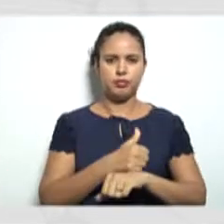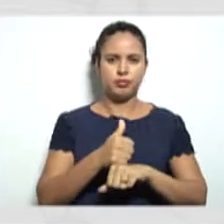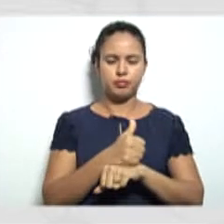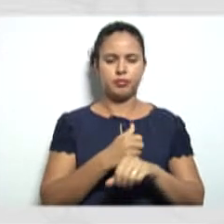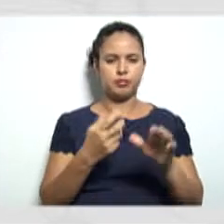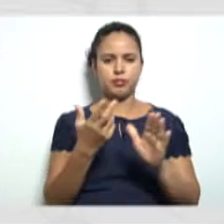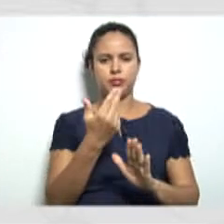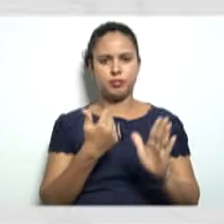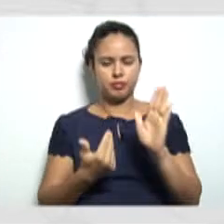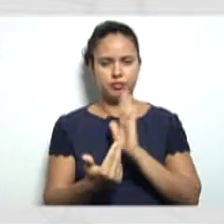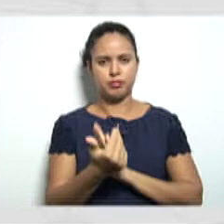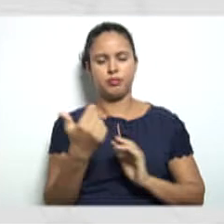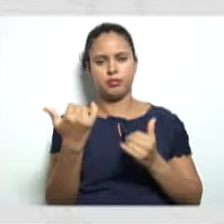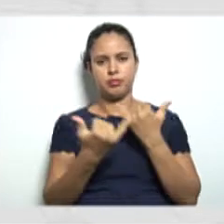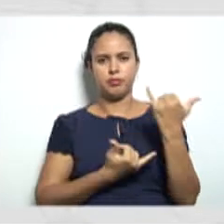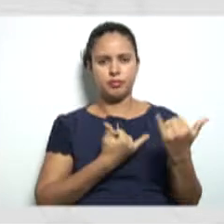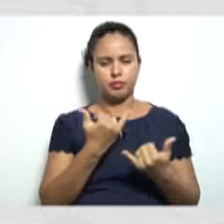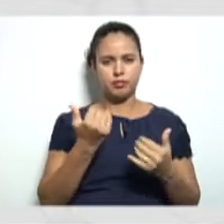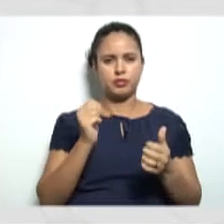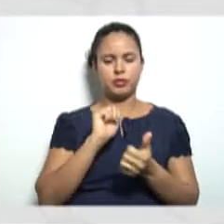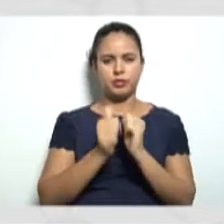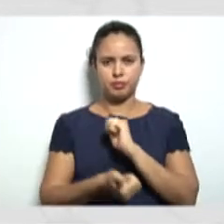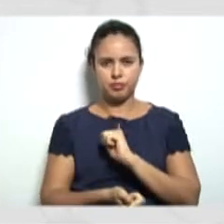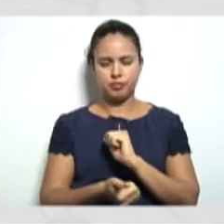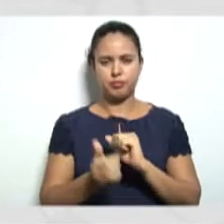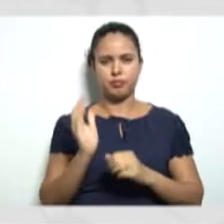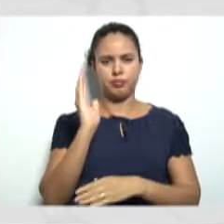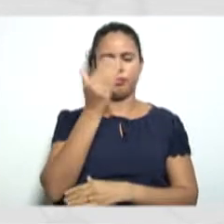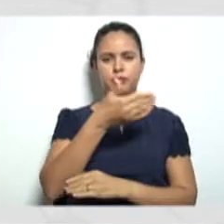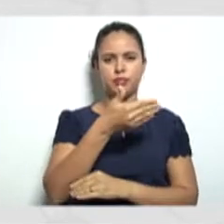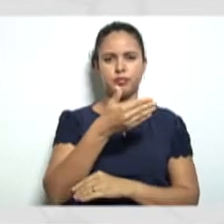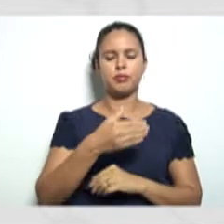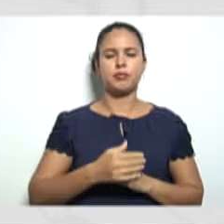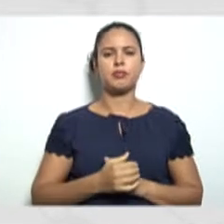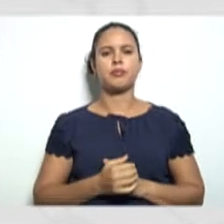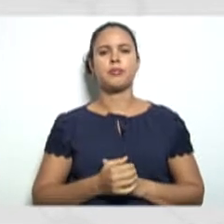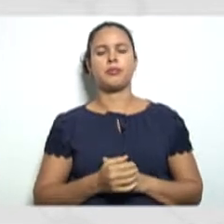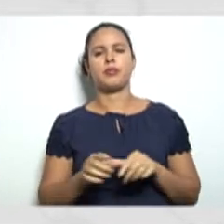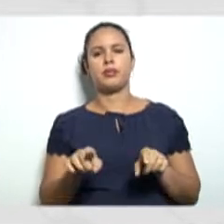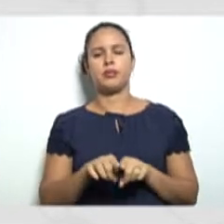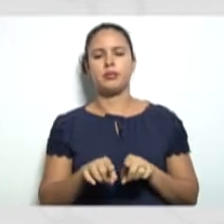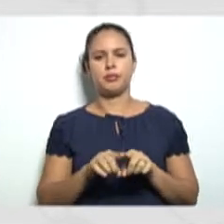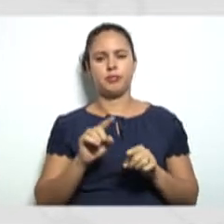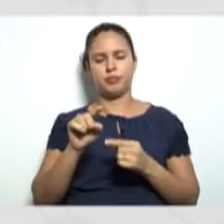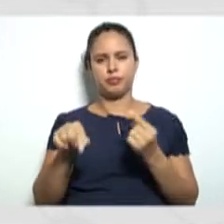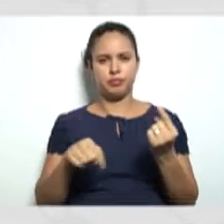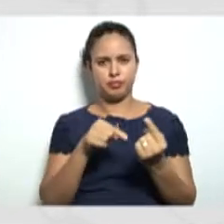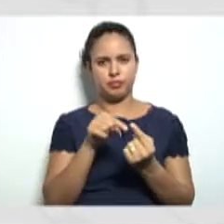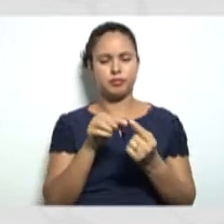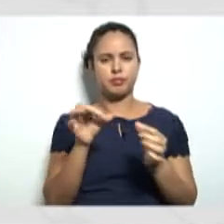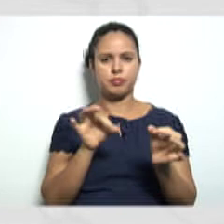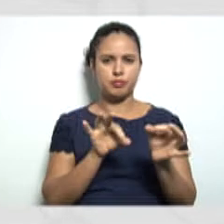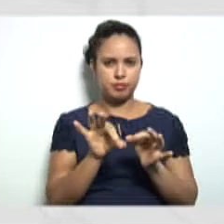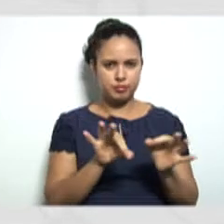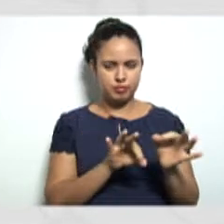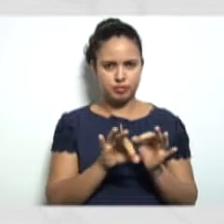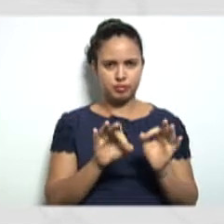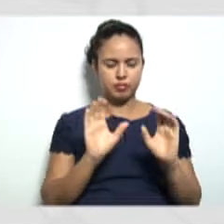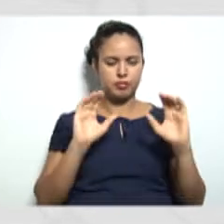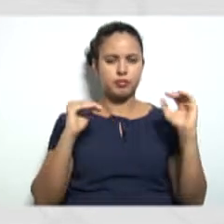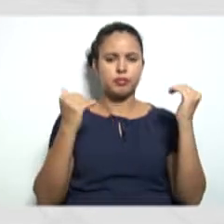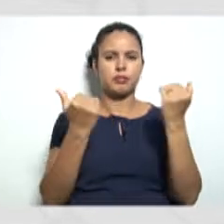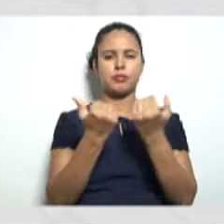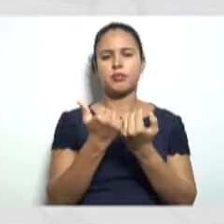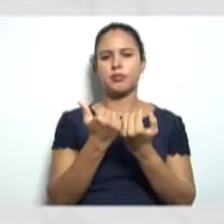de entretenimento, de esportes e de hotelaria. Também tem como objetivo organizar as comunidades residentes